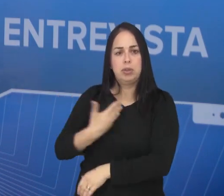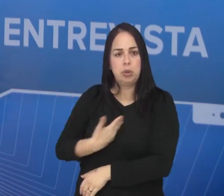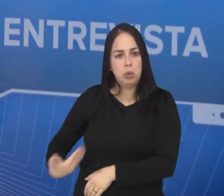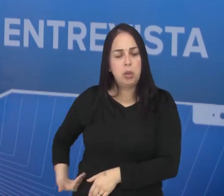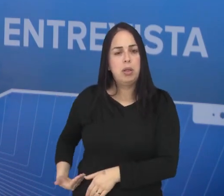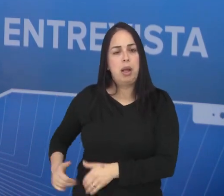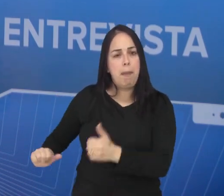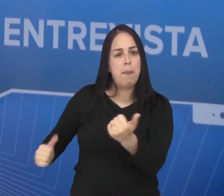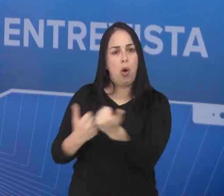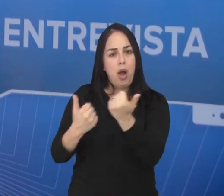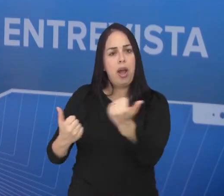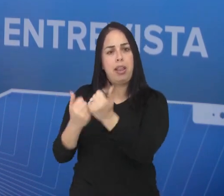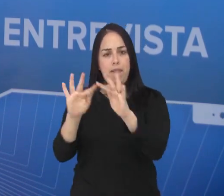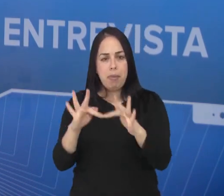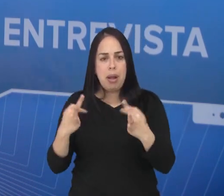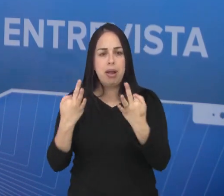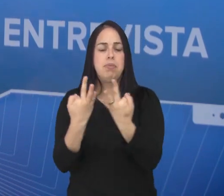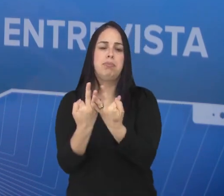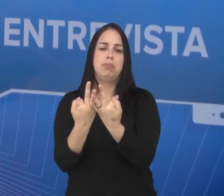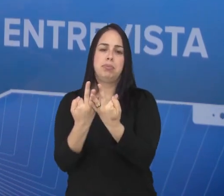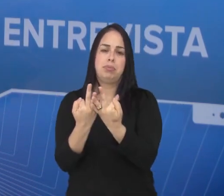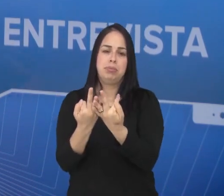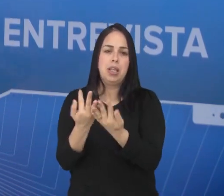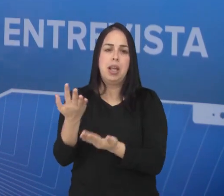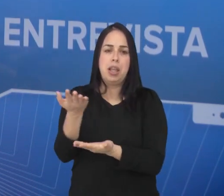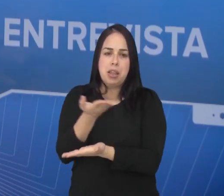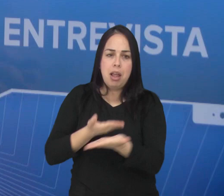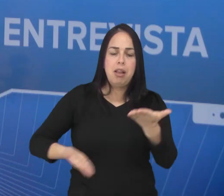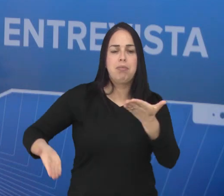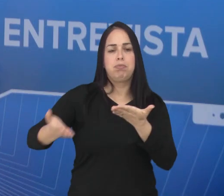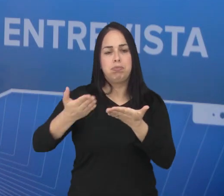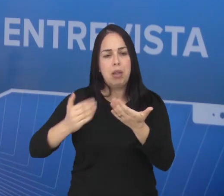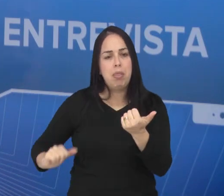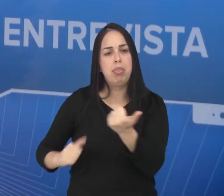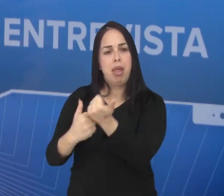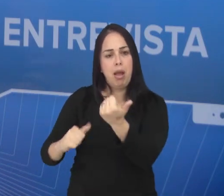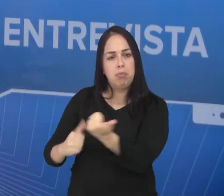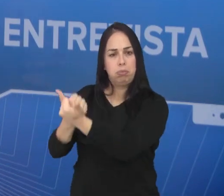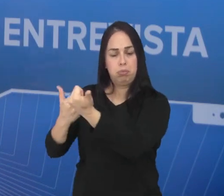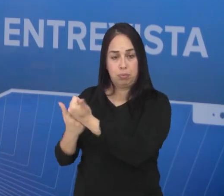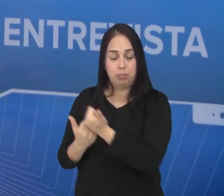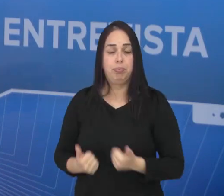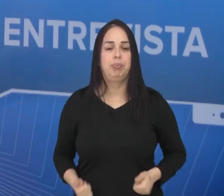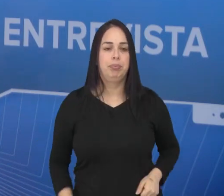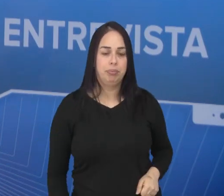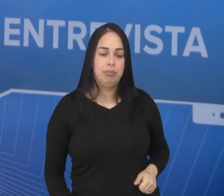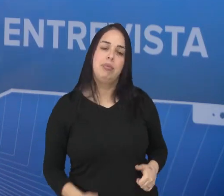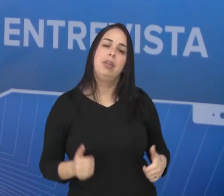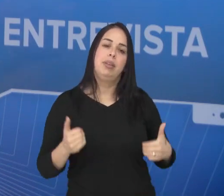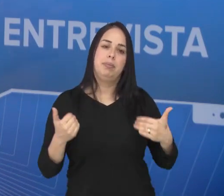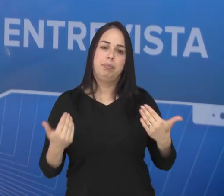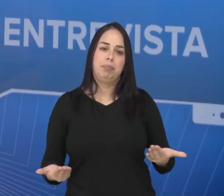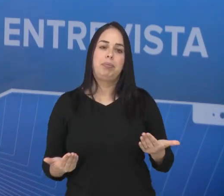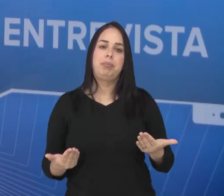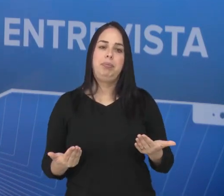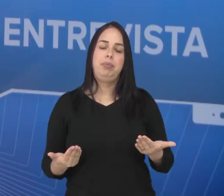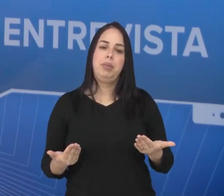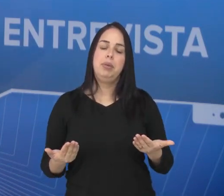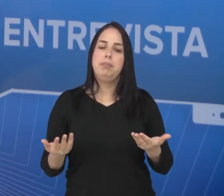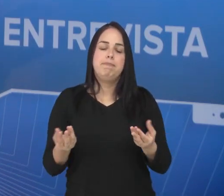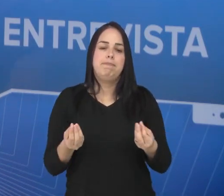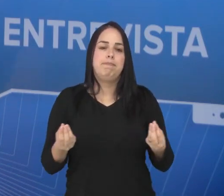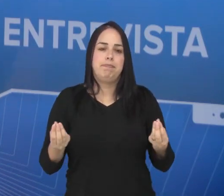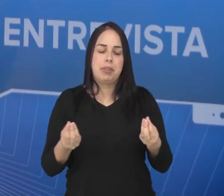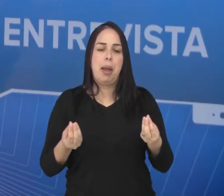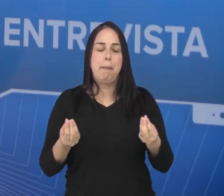seus familiares, e aí também fortalecer toda essa estrutura junto aos pais. E aí que a gente